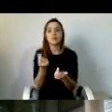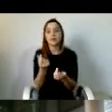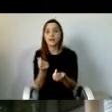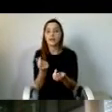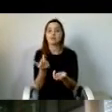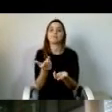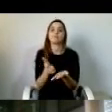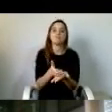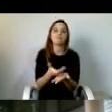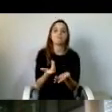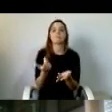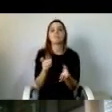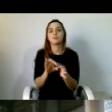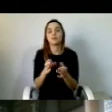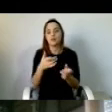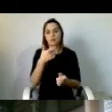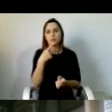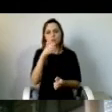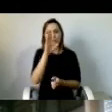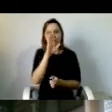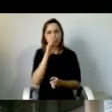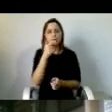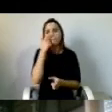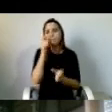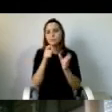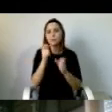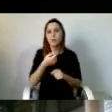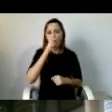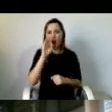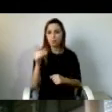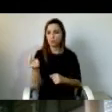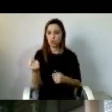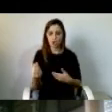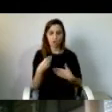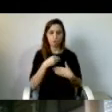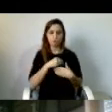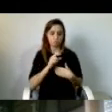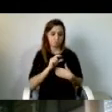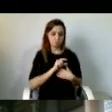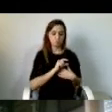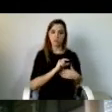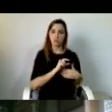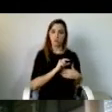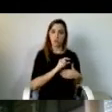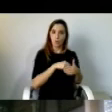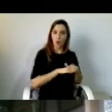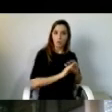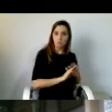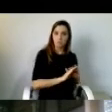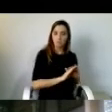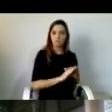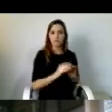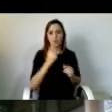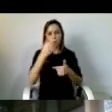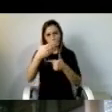Portanto, perguntámos se as pessoas costumavam ficar com dinheiro para si. Um terço diz claramente que